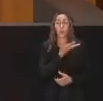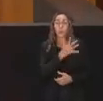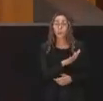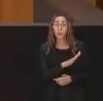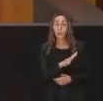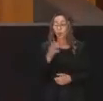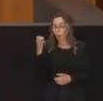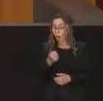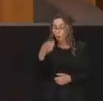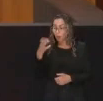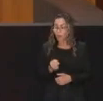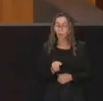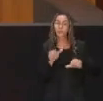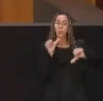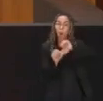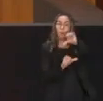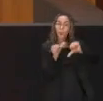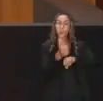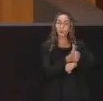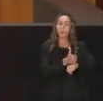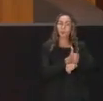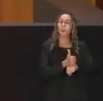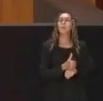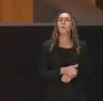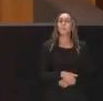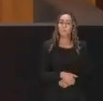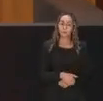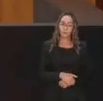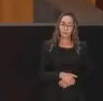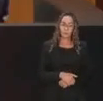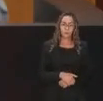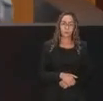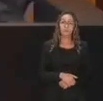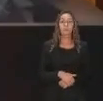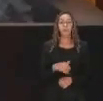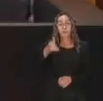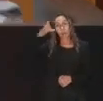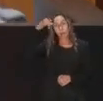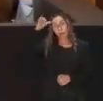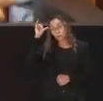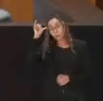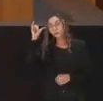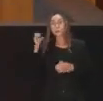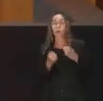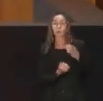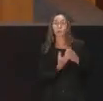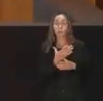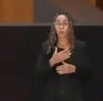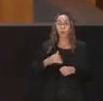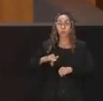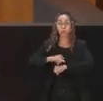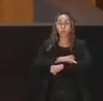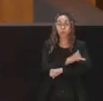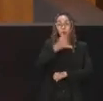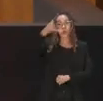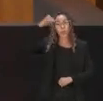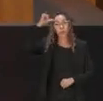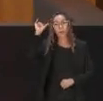leite? Vamos mudar a profissão. Vamos engordar boi? Que jeito? Produtor de leite não tem capim? Não é que engordar